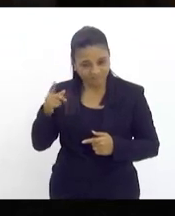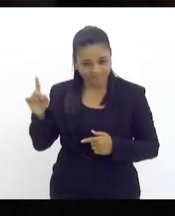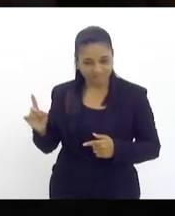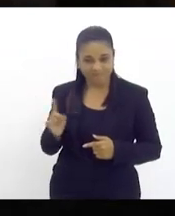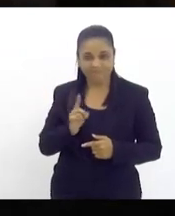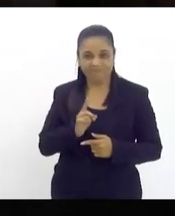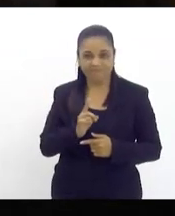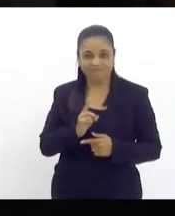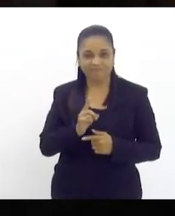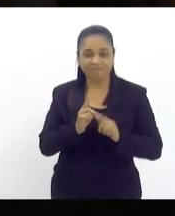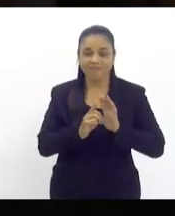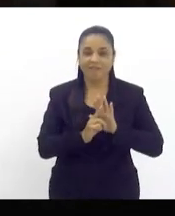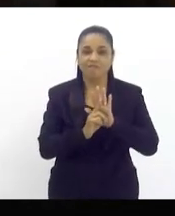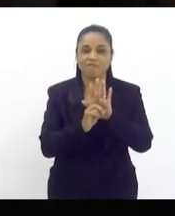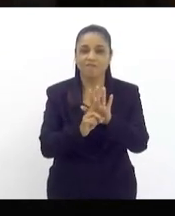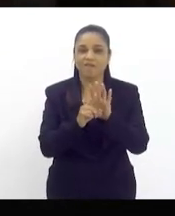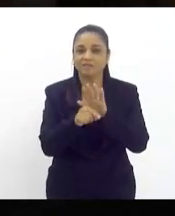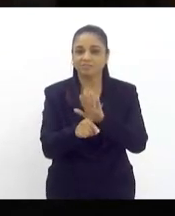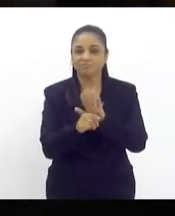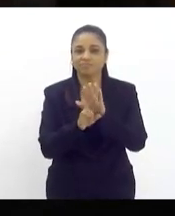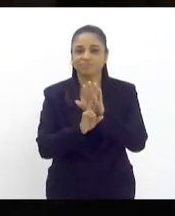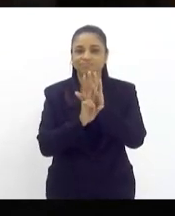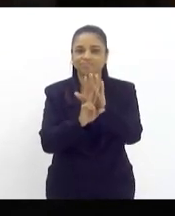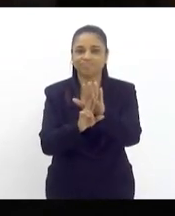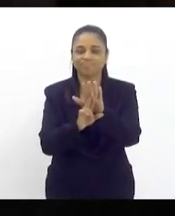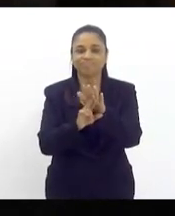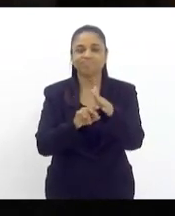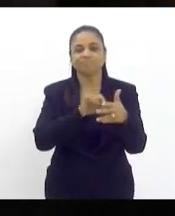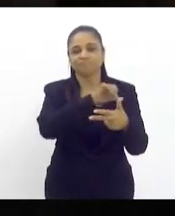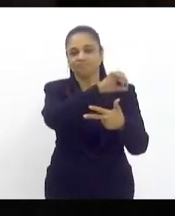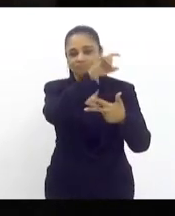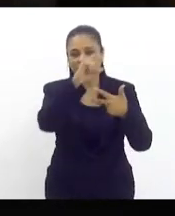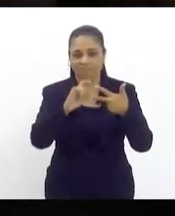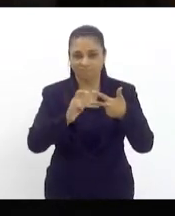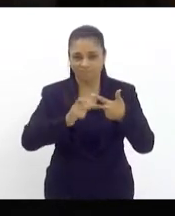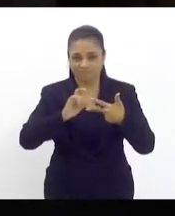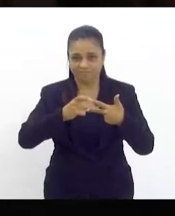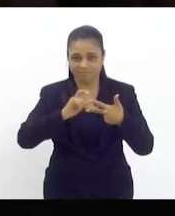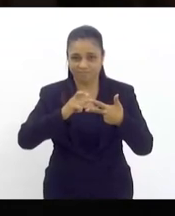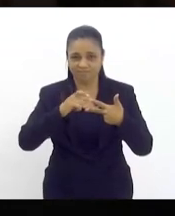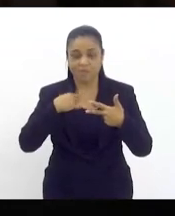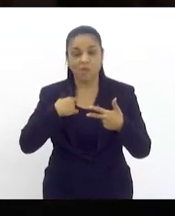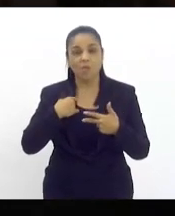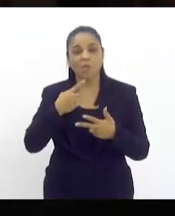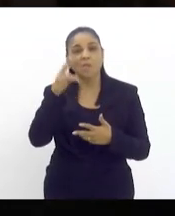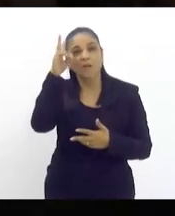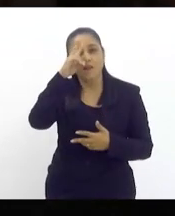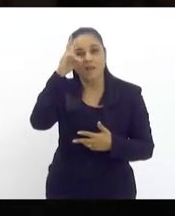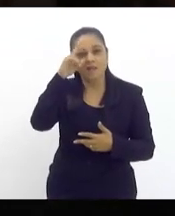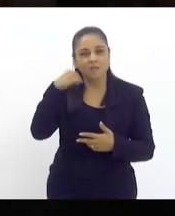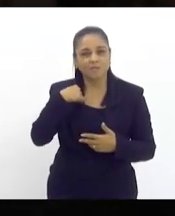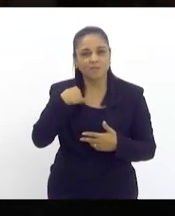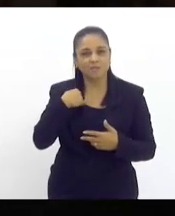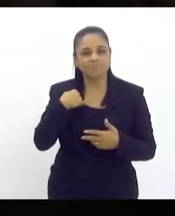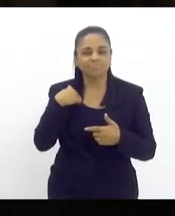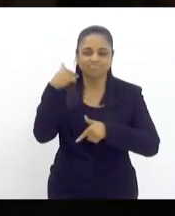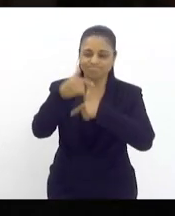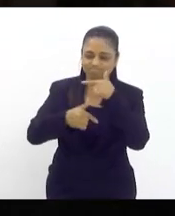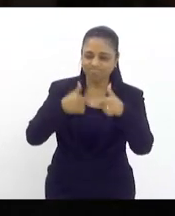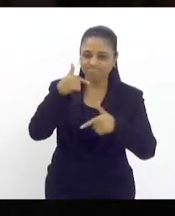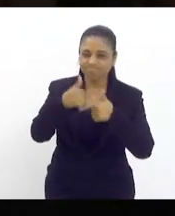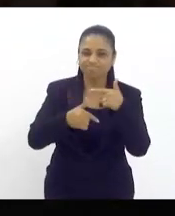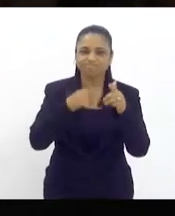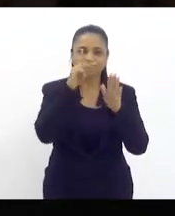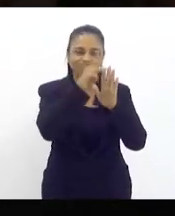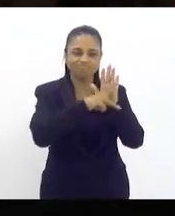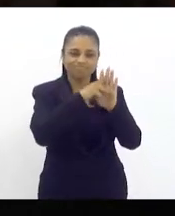estar à frente de do Poder Executivo me ocorre a imagem de como nós teríamos um projeto